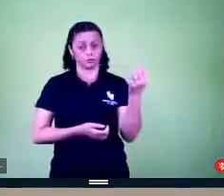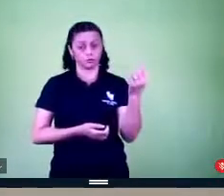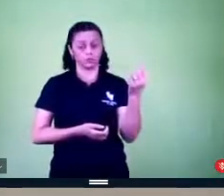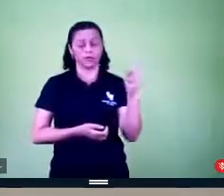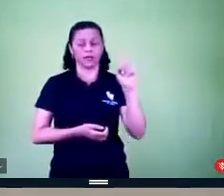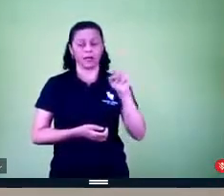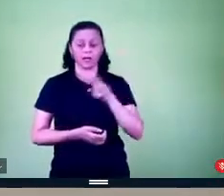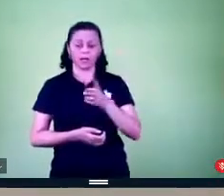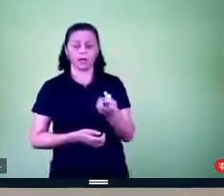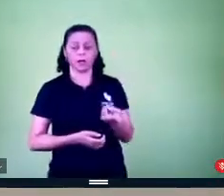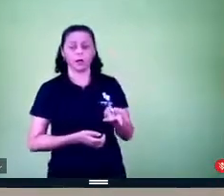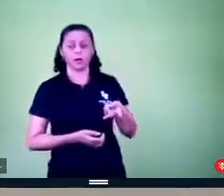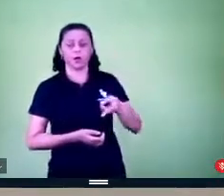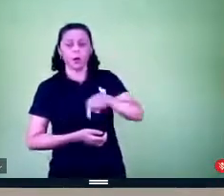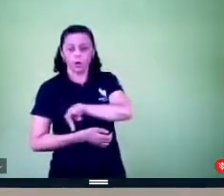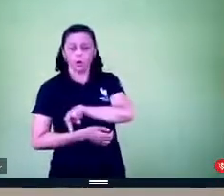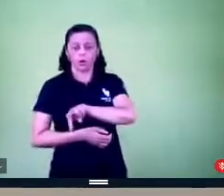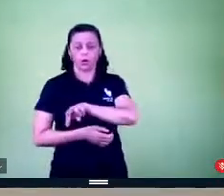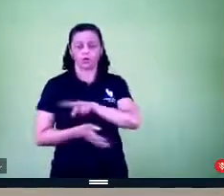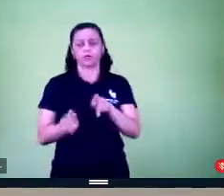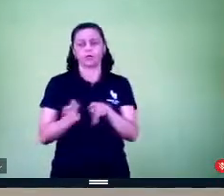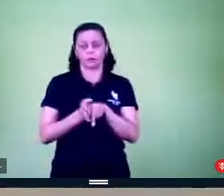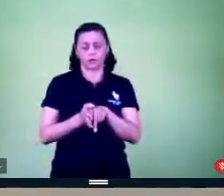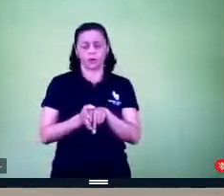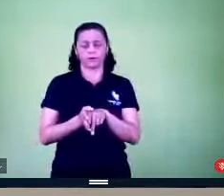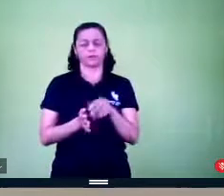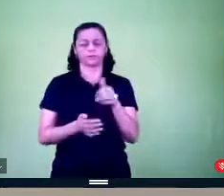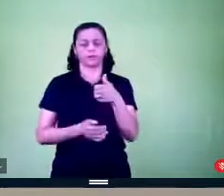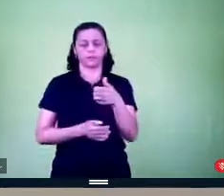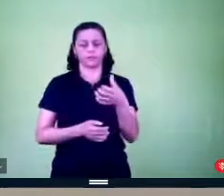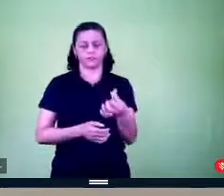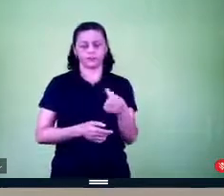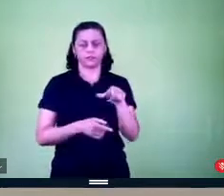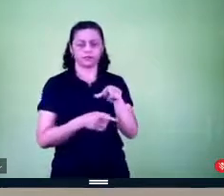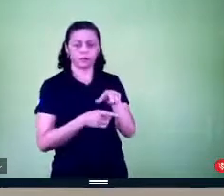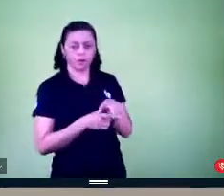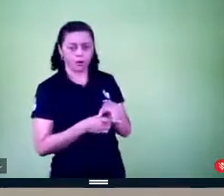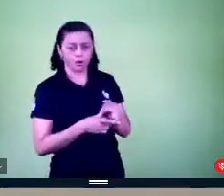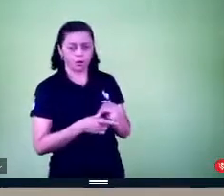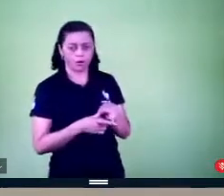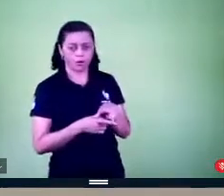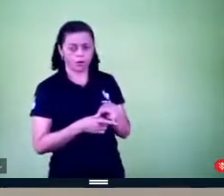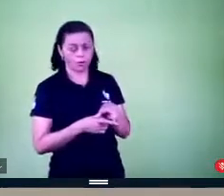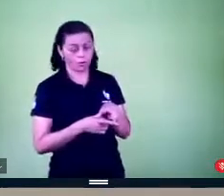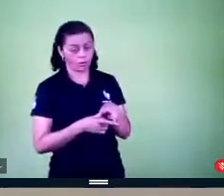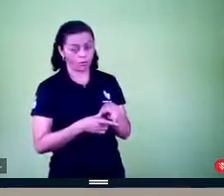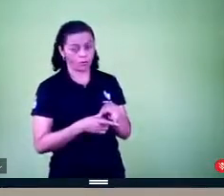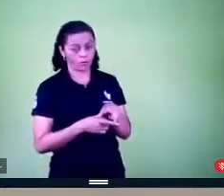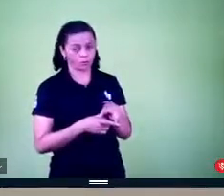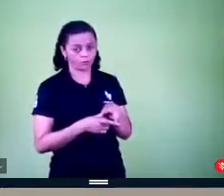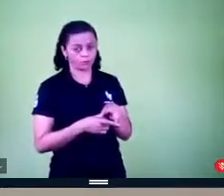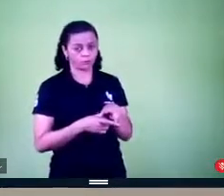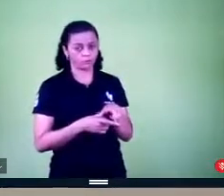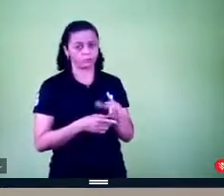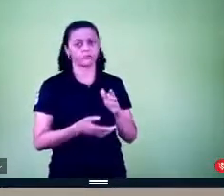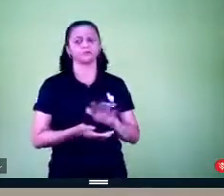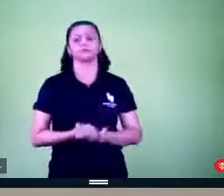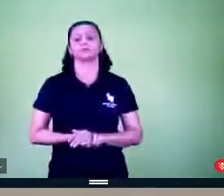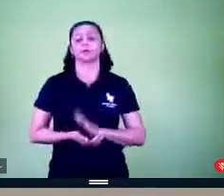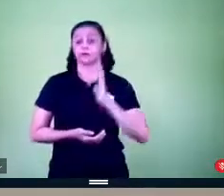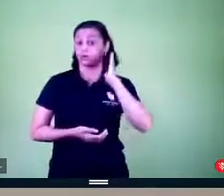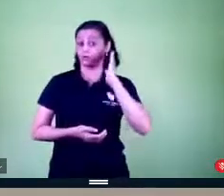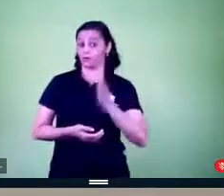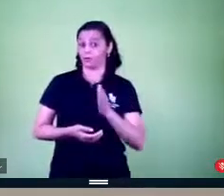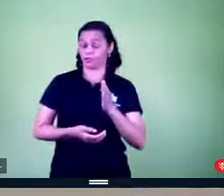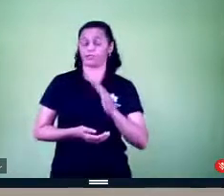ohms, dividido pela somatória dos dois. Já estou substituindo direto para economizar quadro, né? O certo seria replicar aqui a